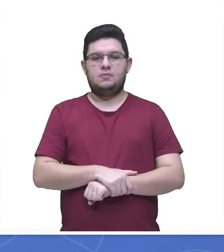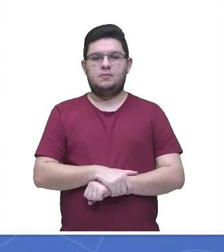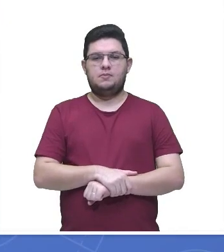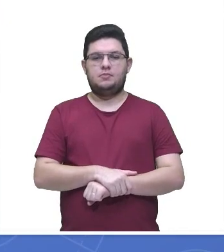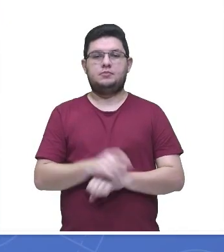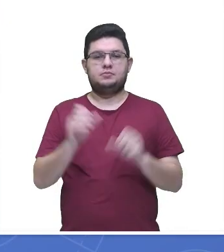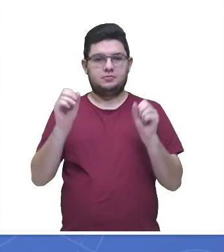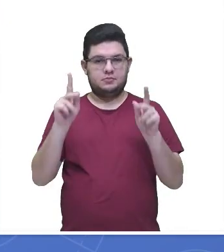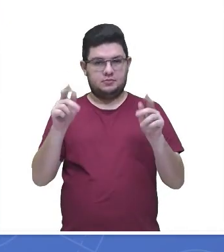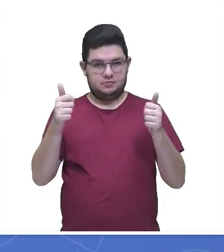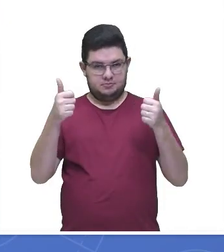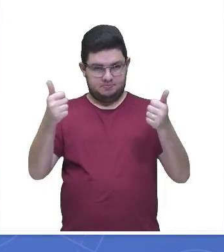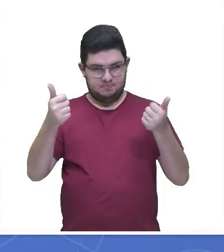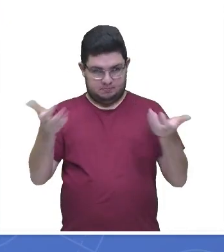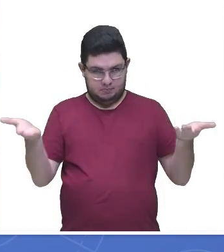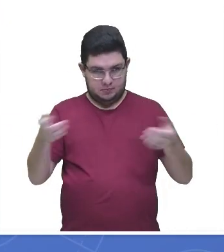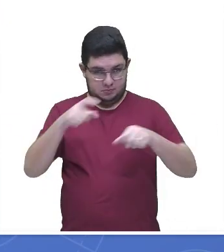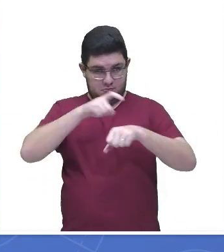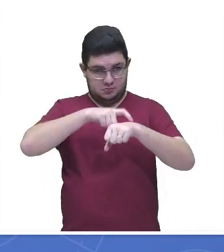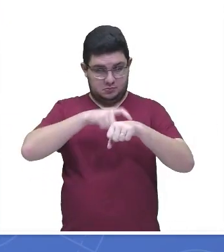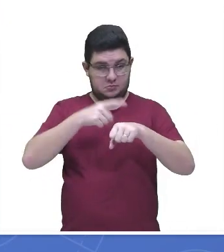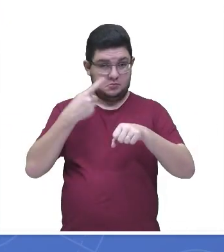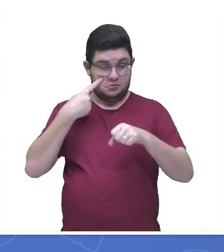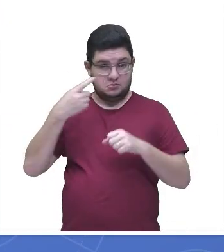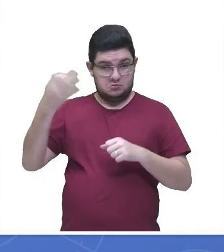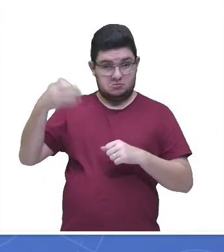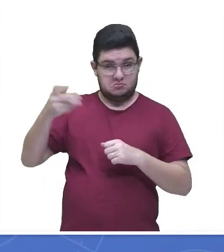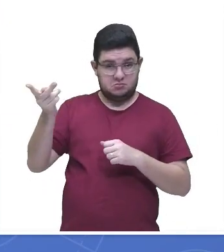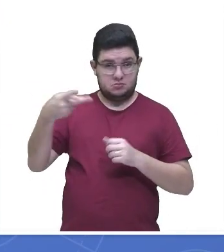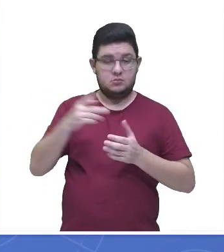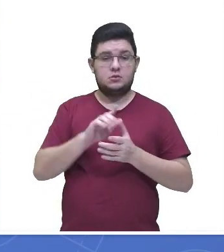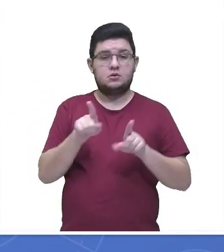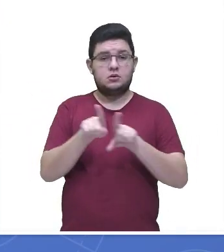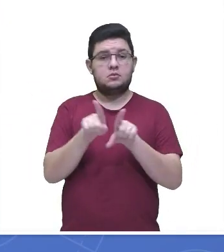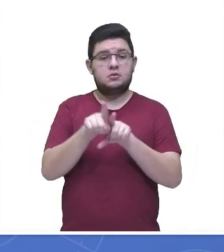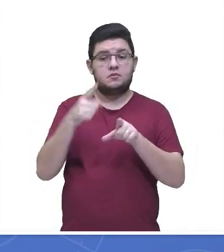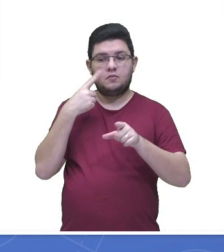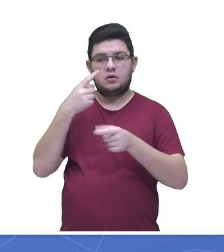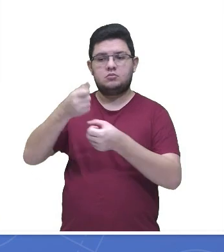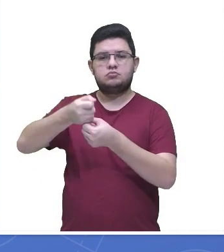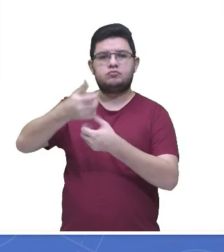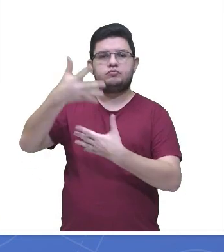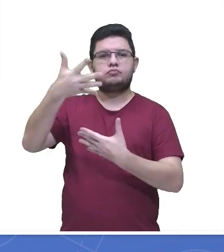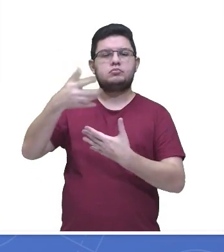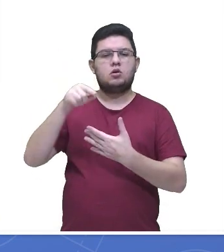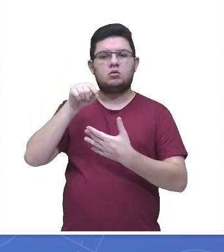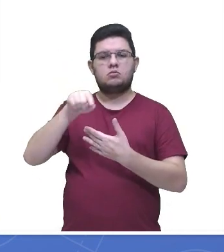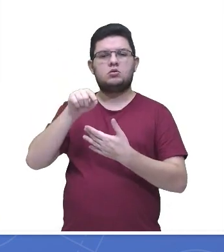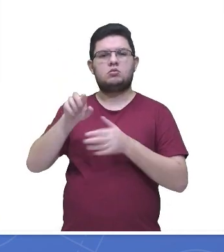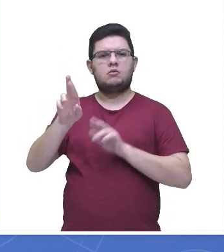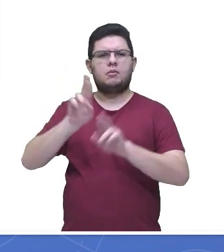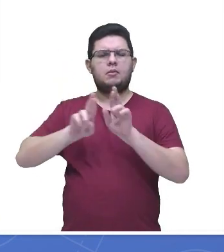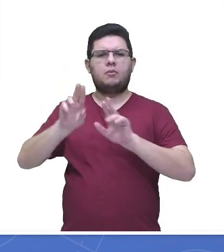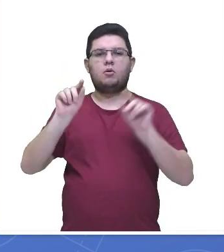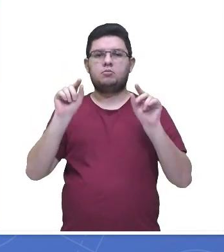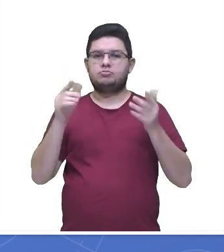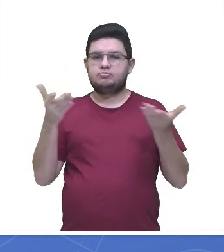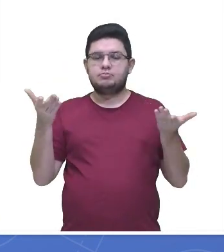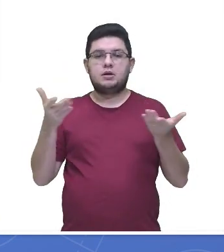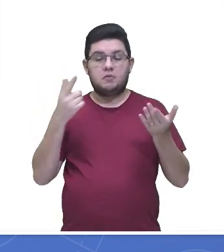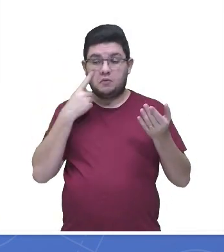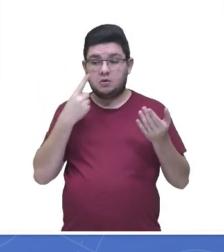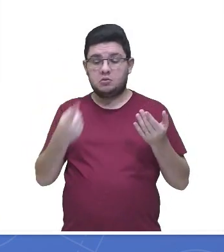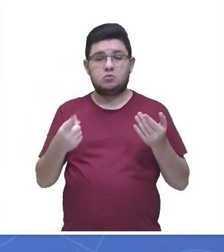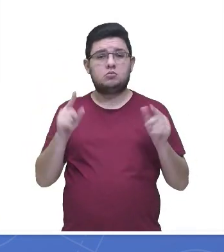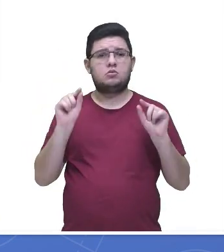Ok, então retornamos agora para a nossa correção e ler as participações de vocês. Eu estava olhando aqui, gente, como é interessante.